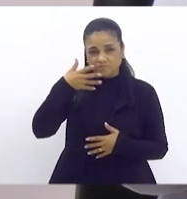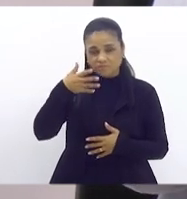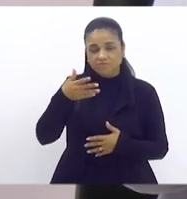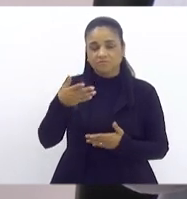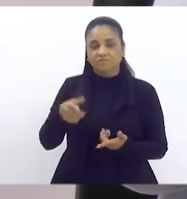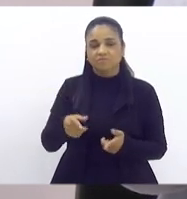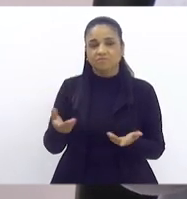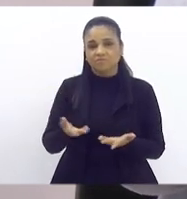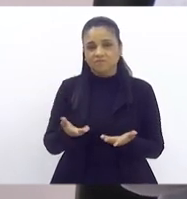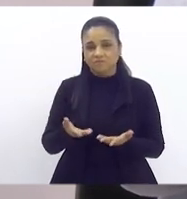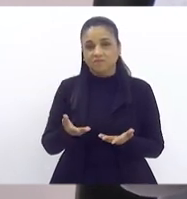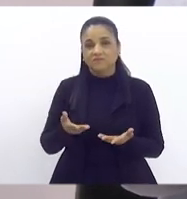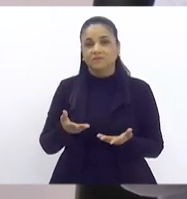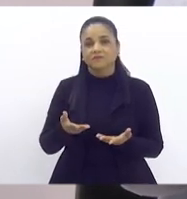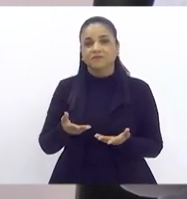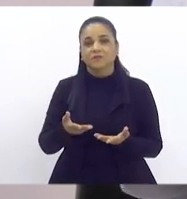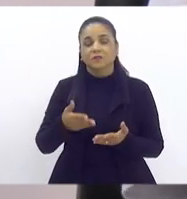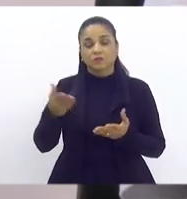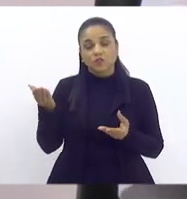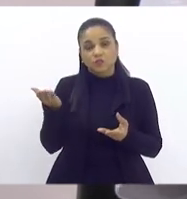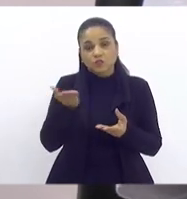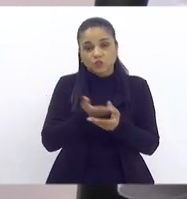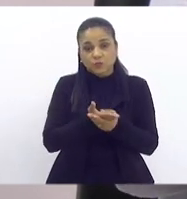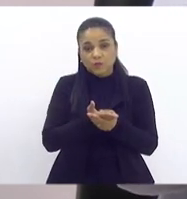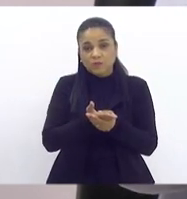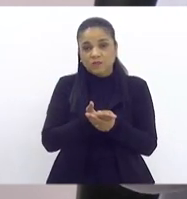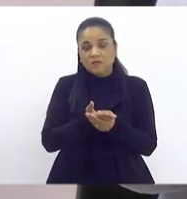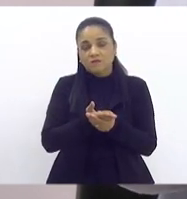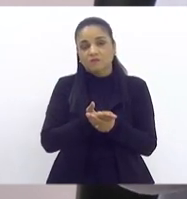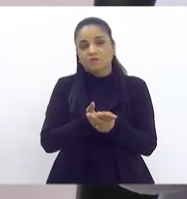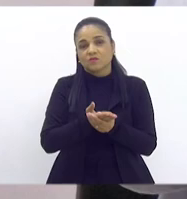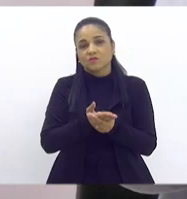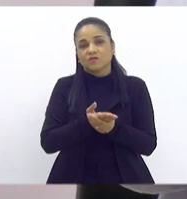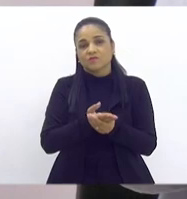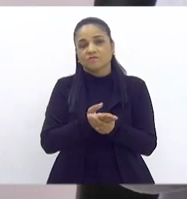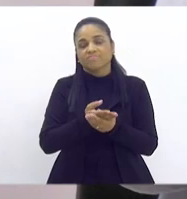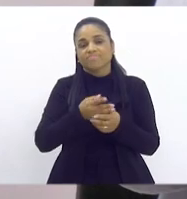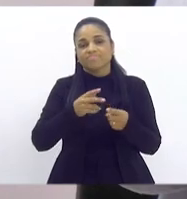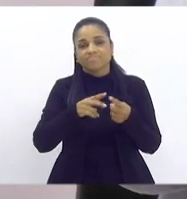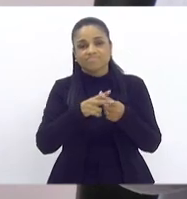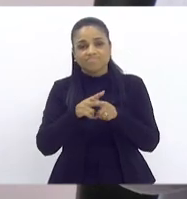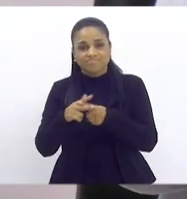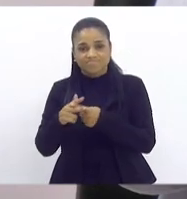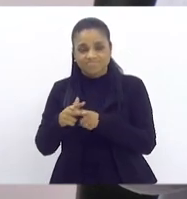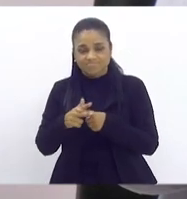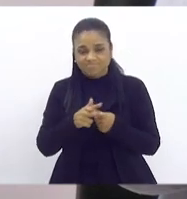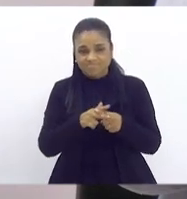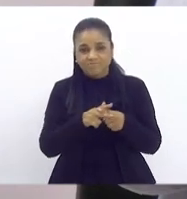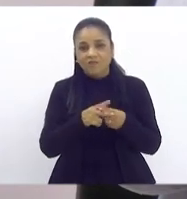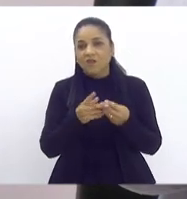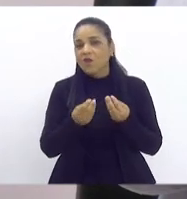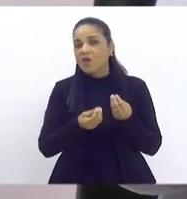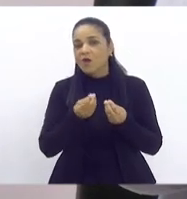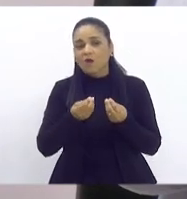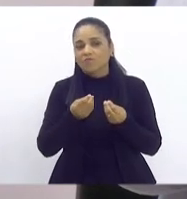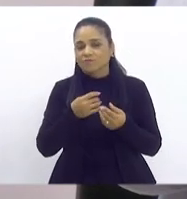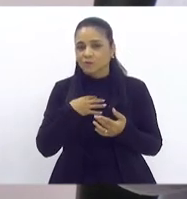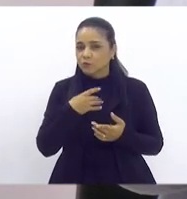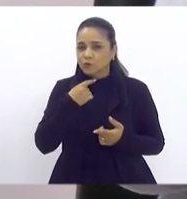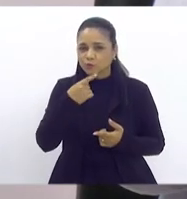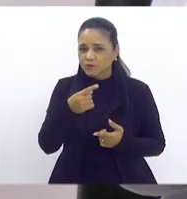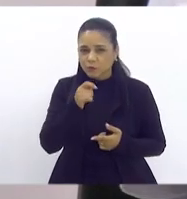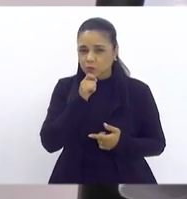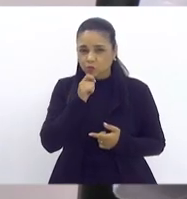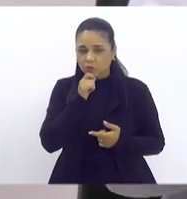eh os sobre os processos de reparação e há Sem dúvida nenhuma um não reconhecimento do